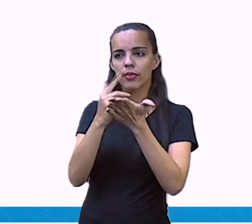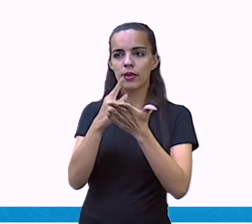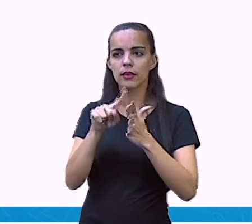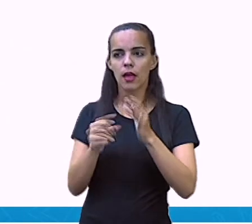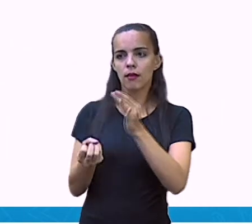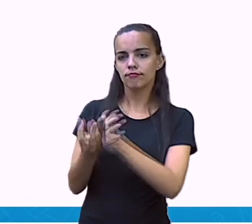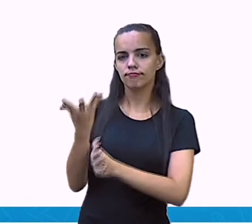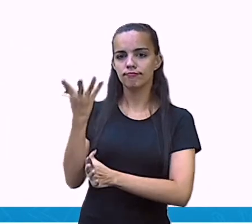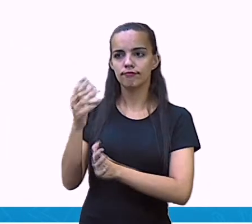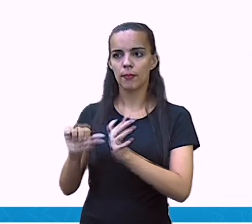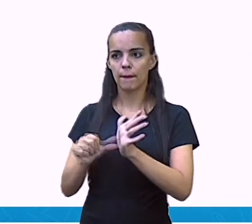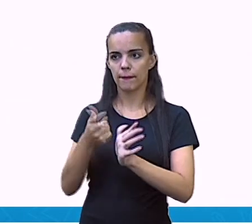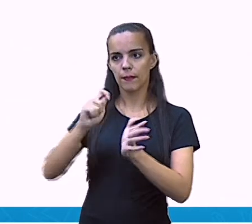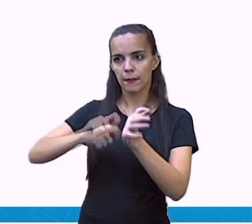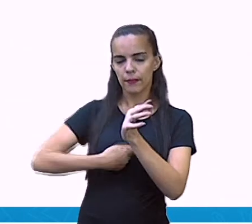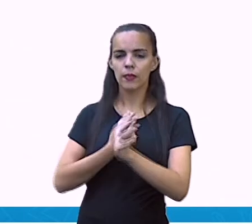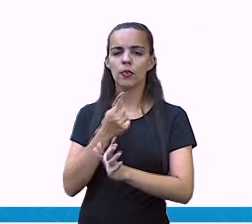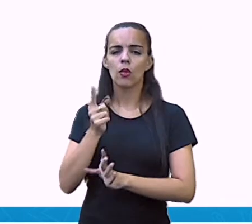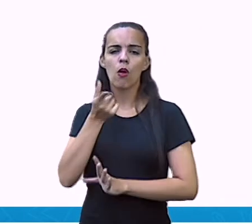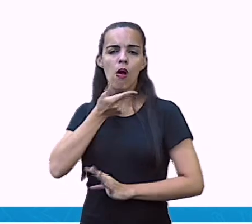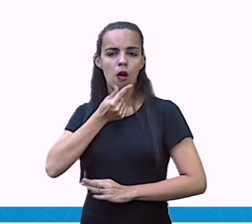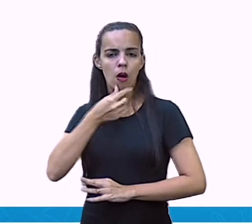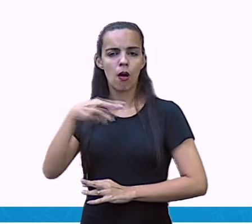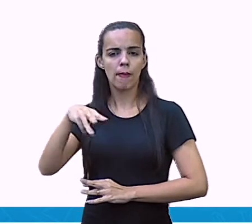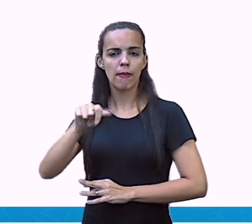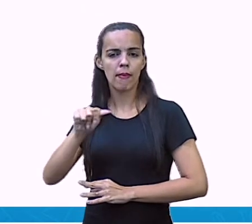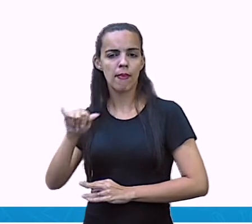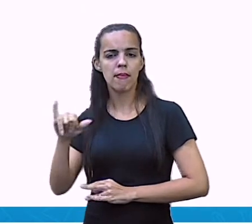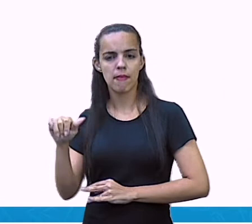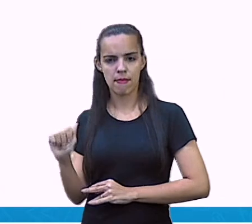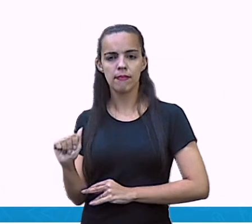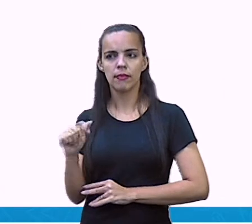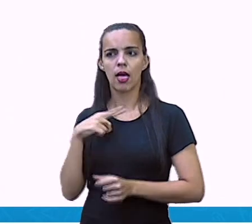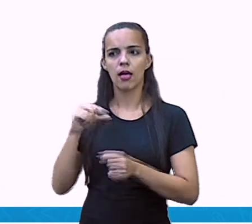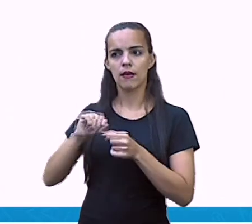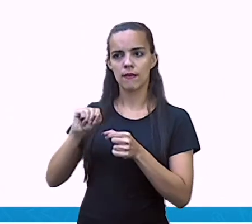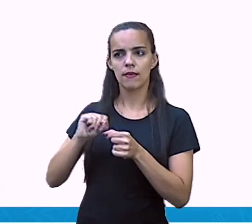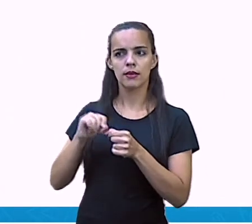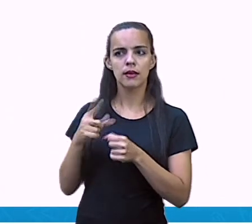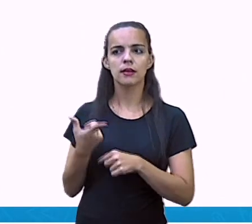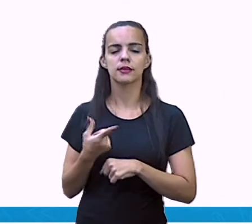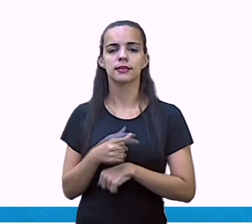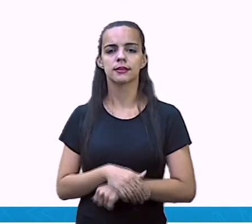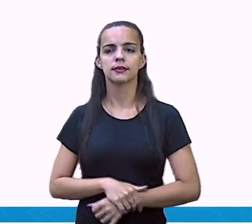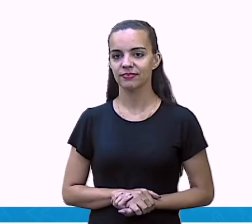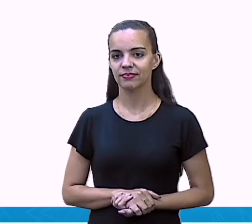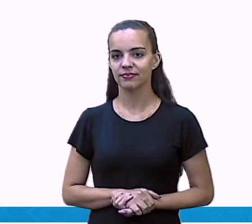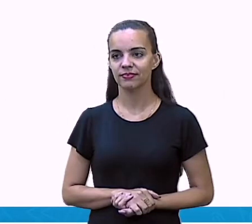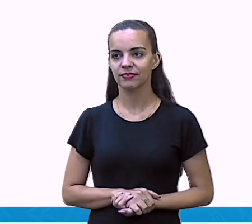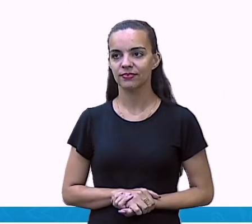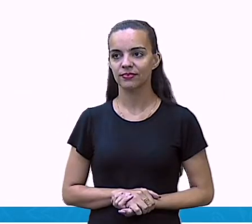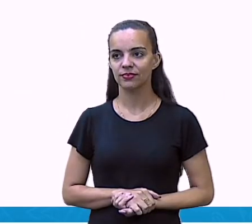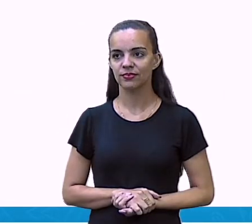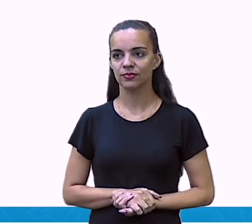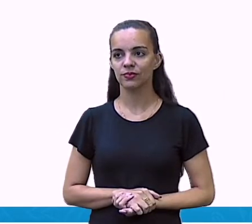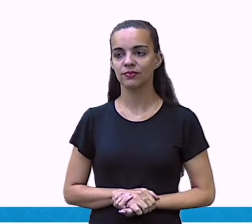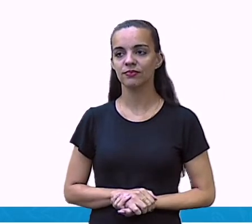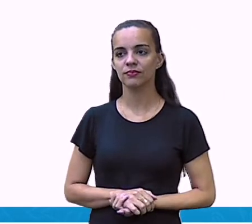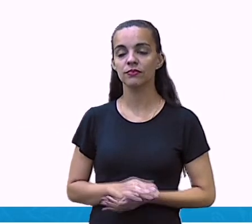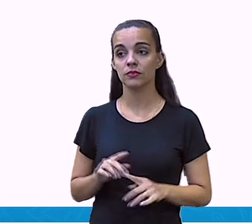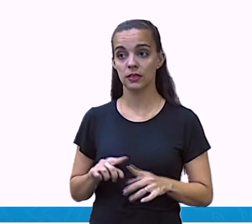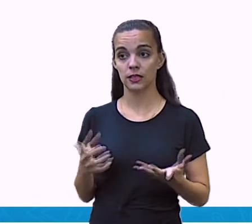tem, né, a assinatura de Oscar Niemeyer, Portinari, os Jardins de Burle Marx. Então,